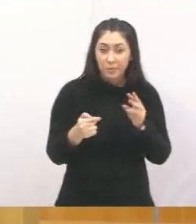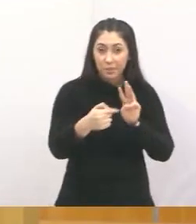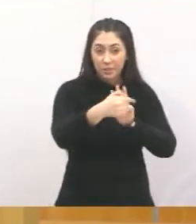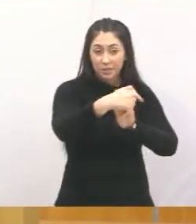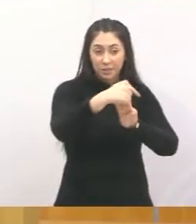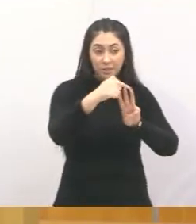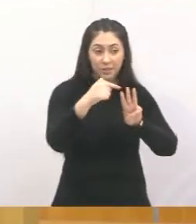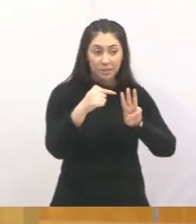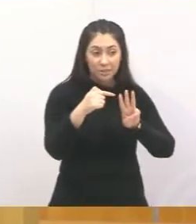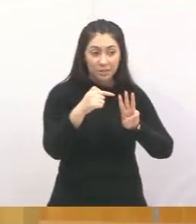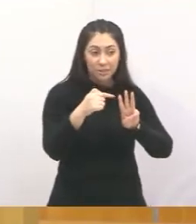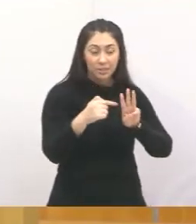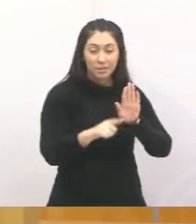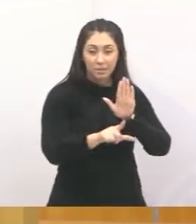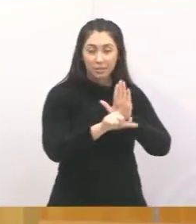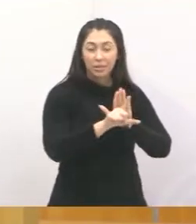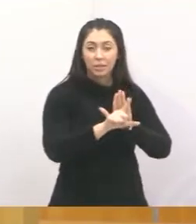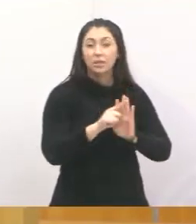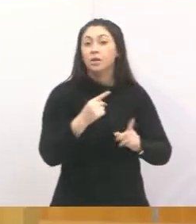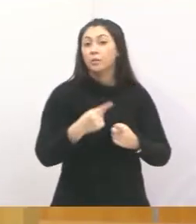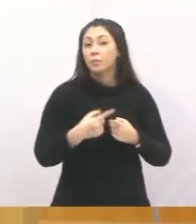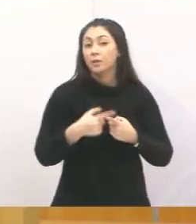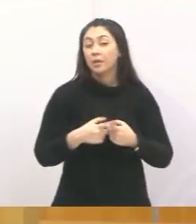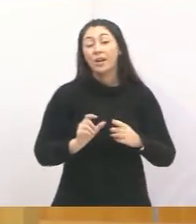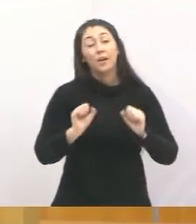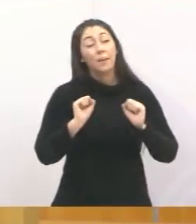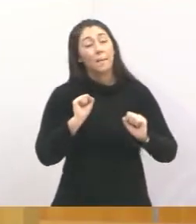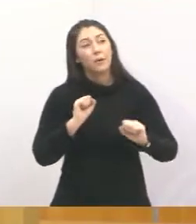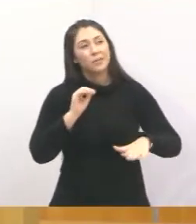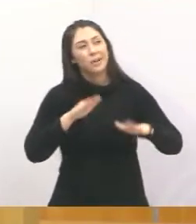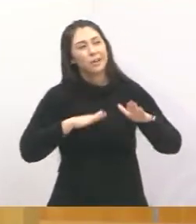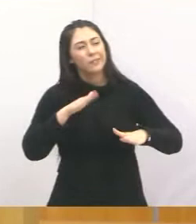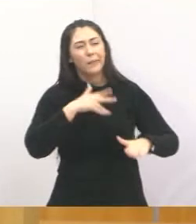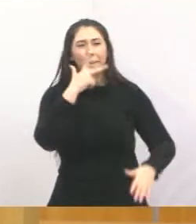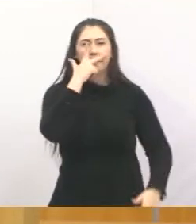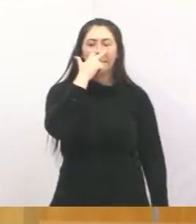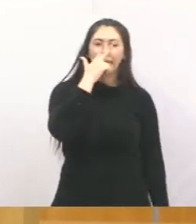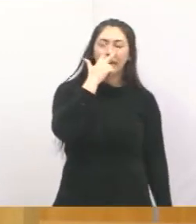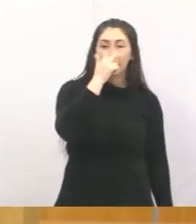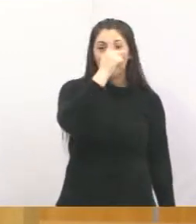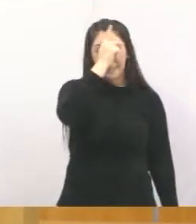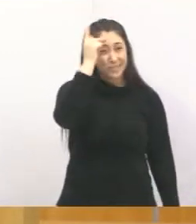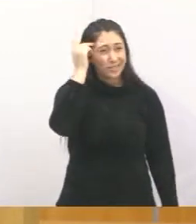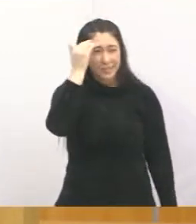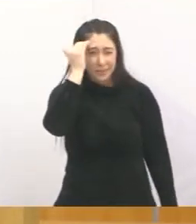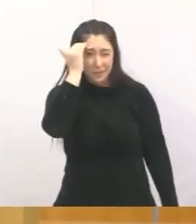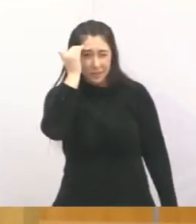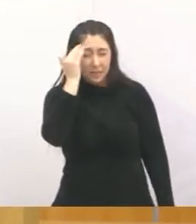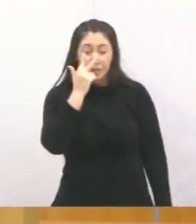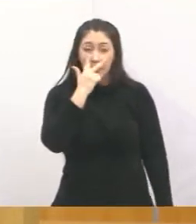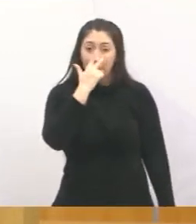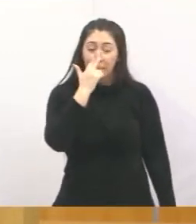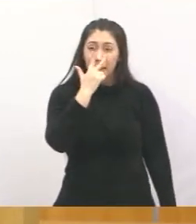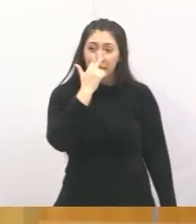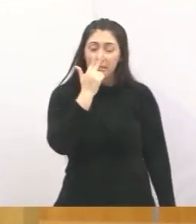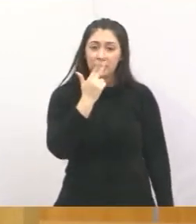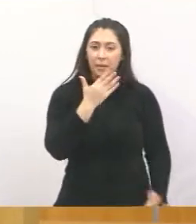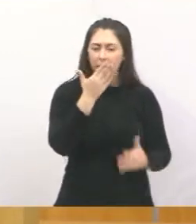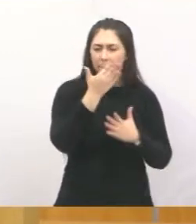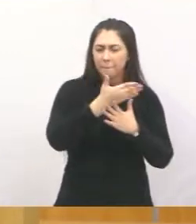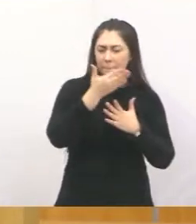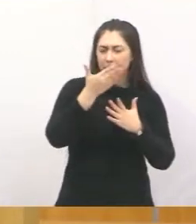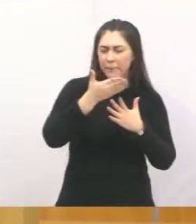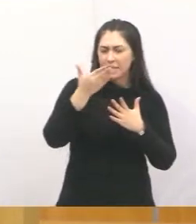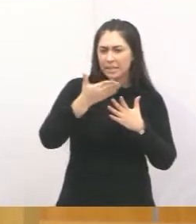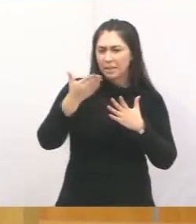3 leis. Porque pode parecer, para uma pessoa leiga, que a questão do parcelamento e